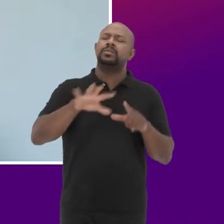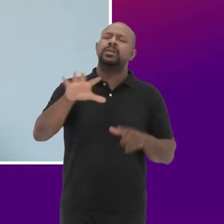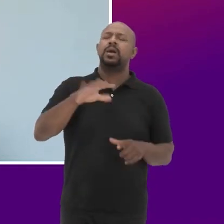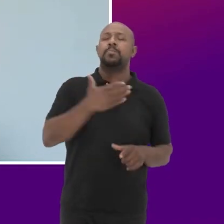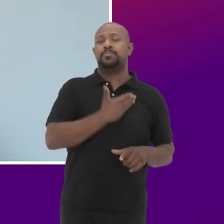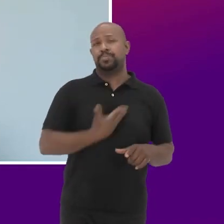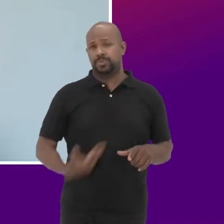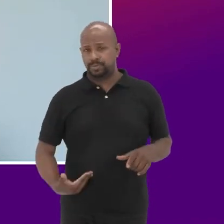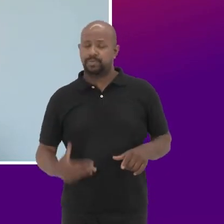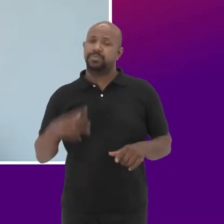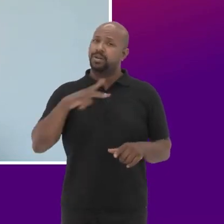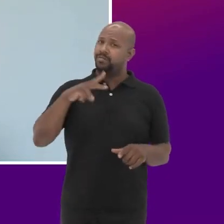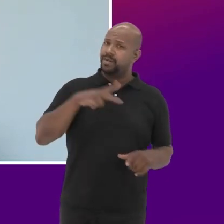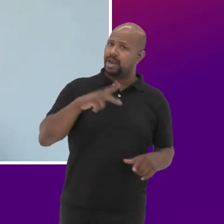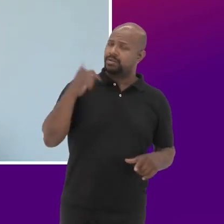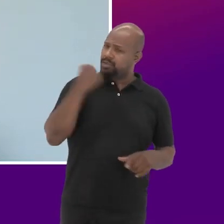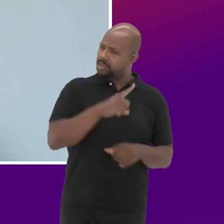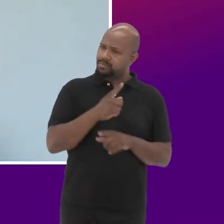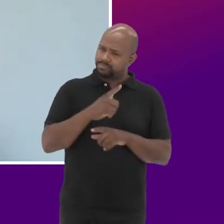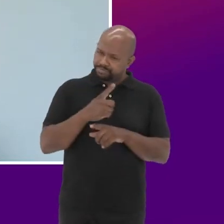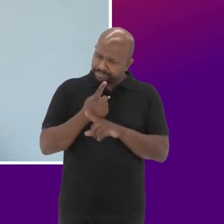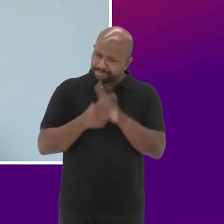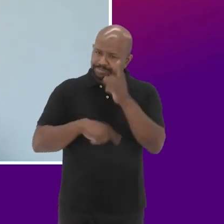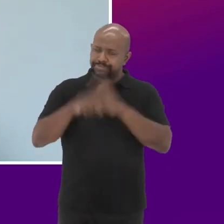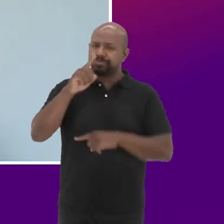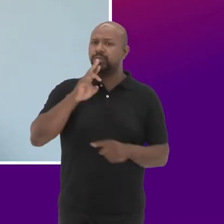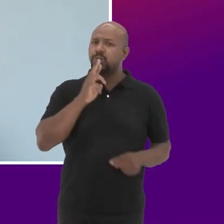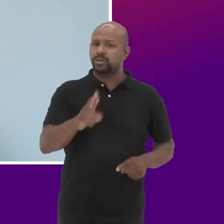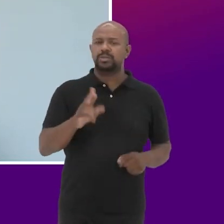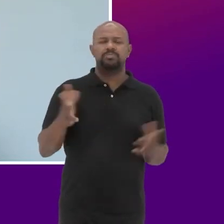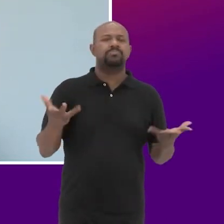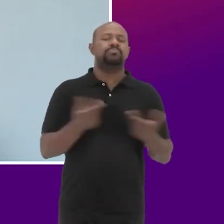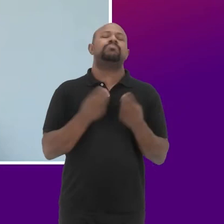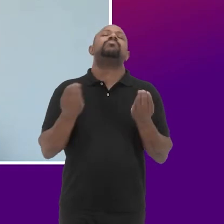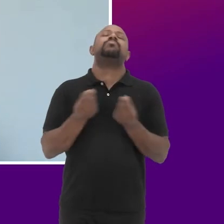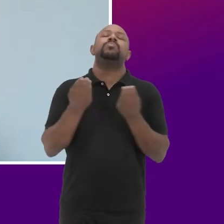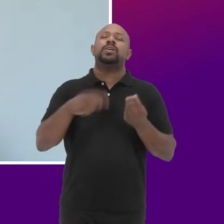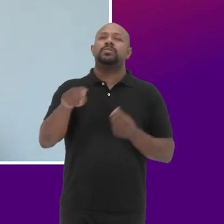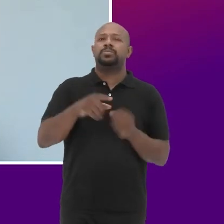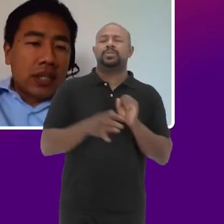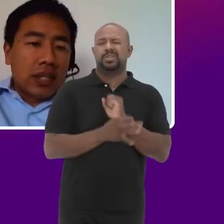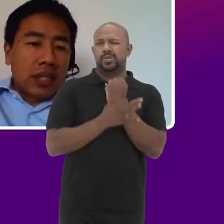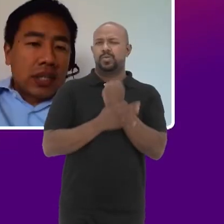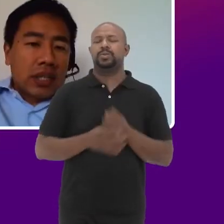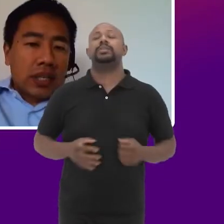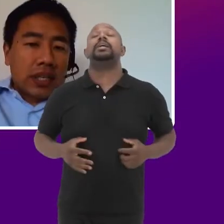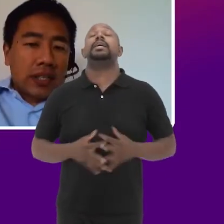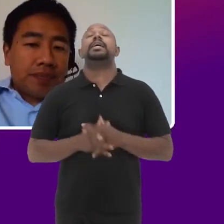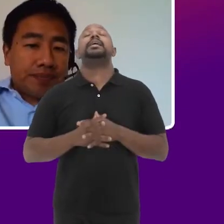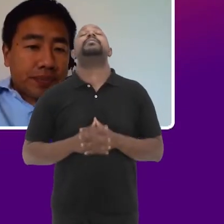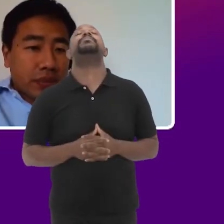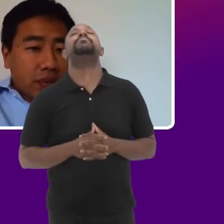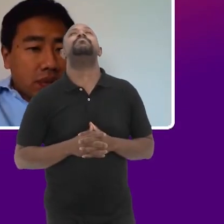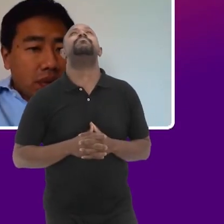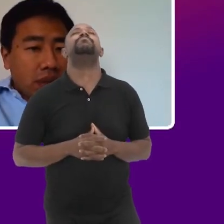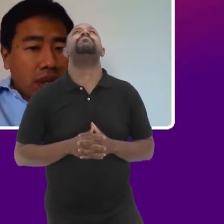âmbito público, privado, né, para gerar uma solução de qualidade para o mercado de seguros, tá?